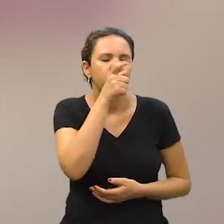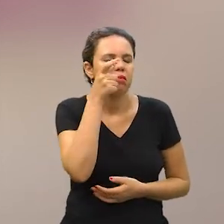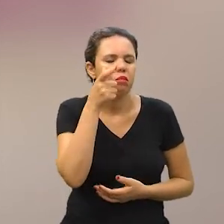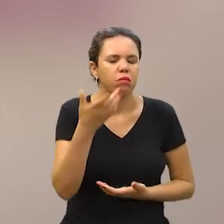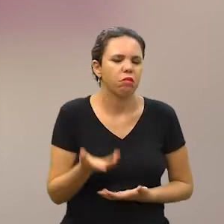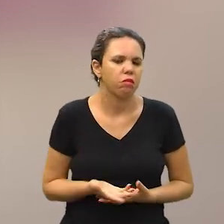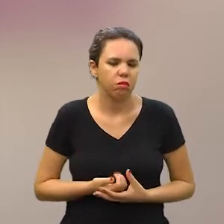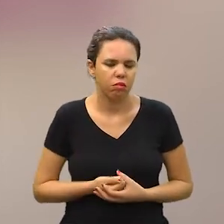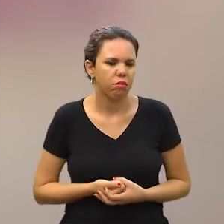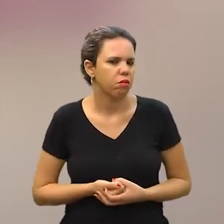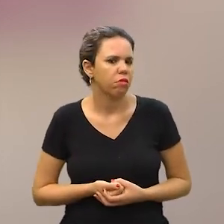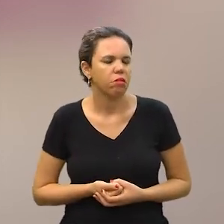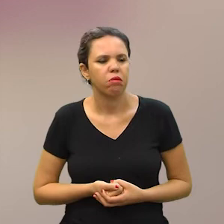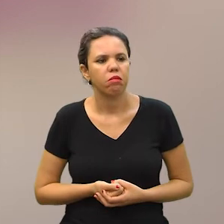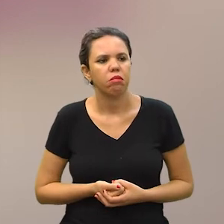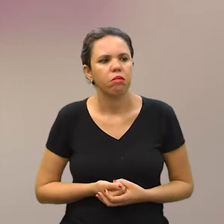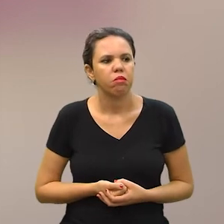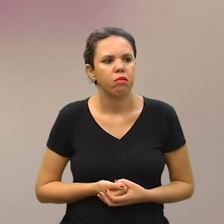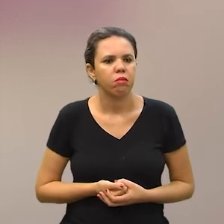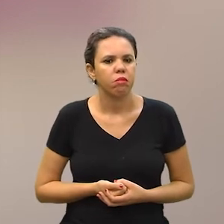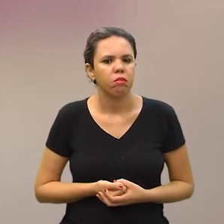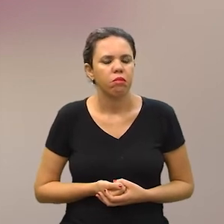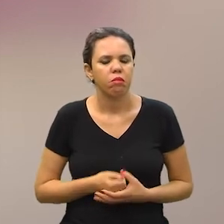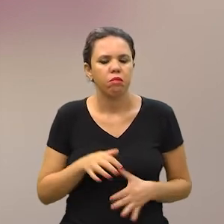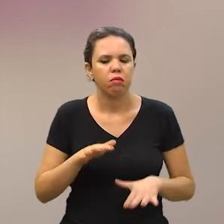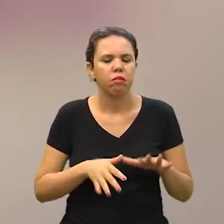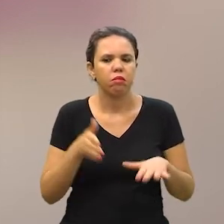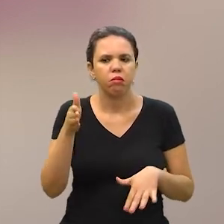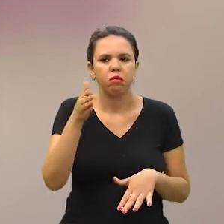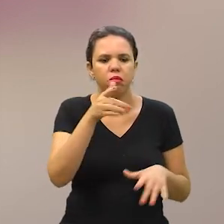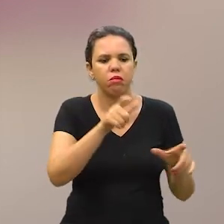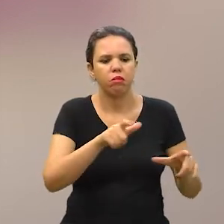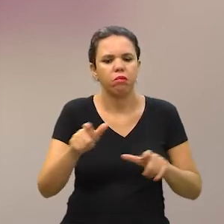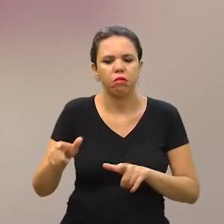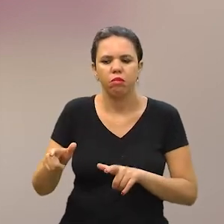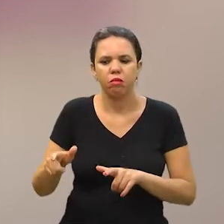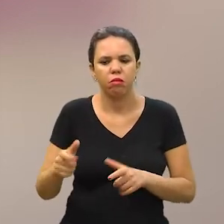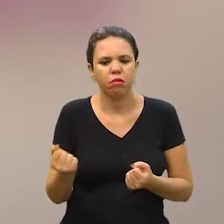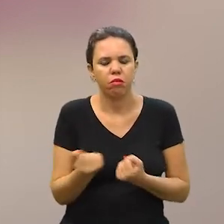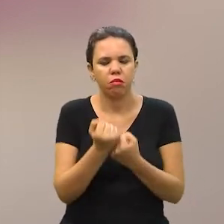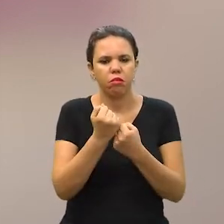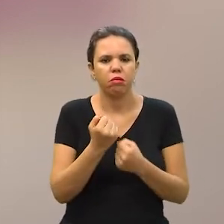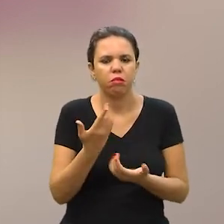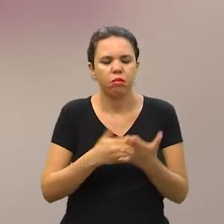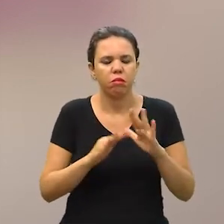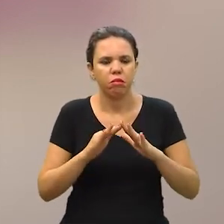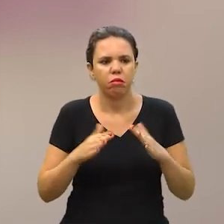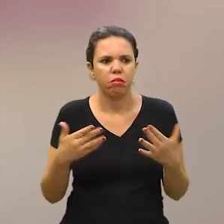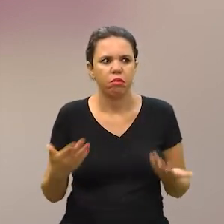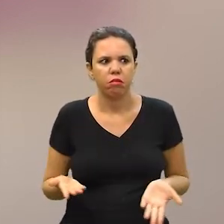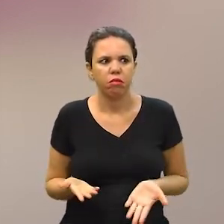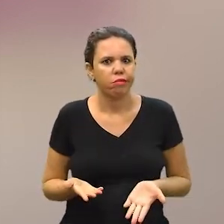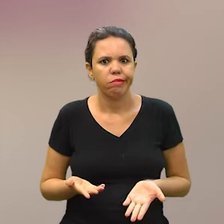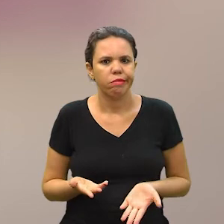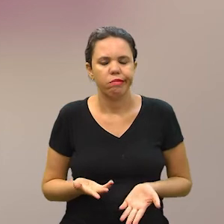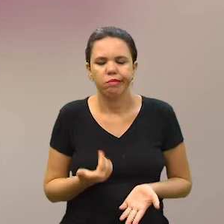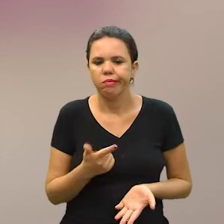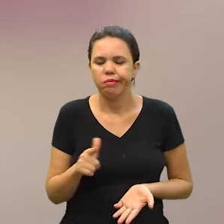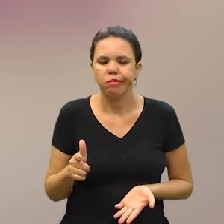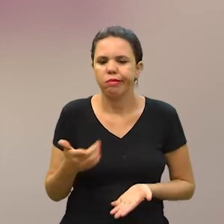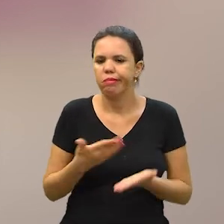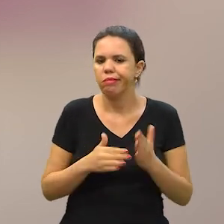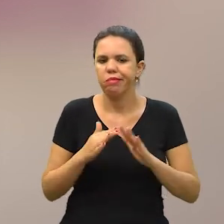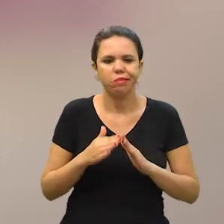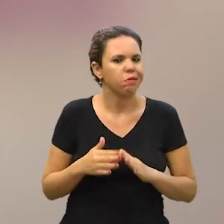eu vejo, é que nós temos isso em lugares que nós deveríamos ter um pouco mais de suporte, muitas vezes na escola, né?